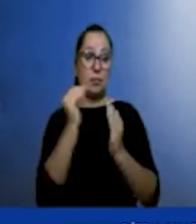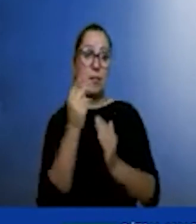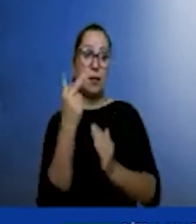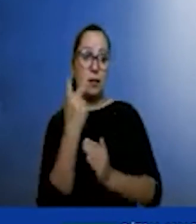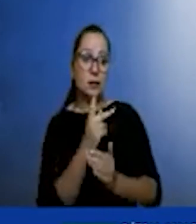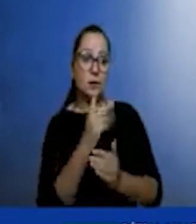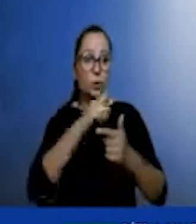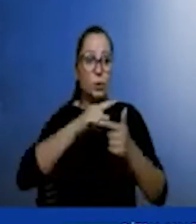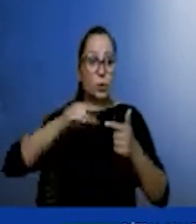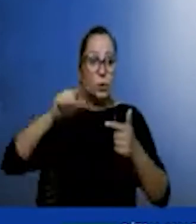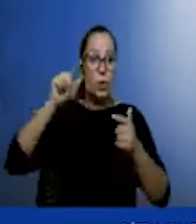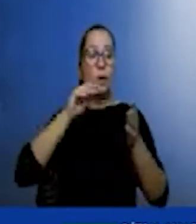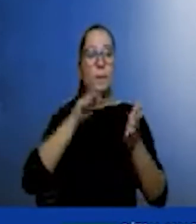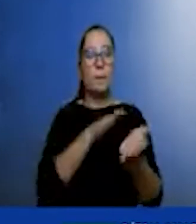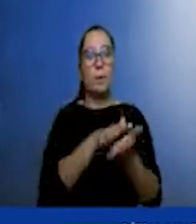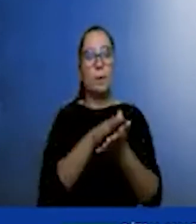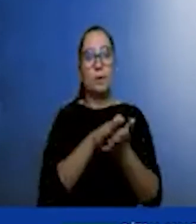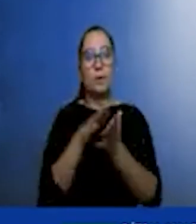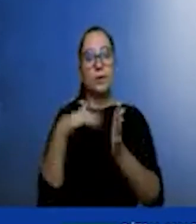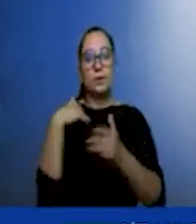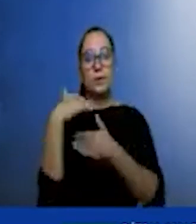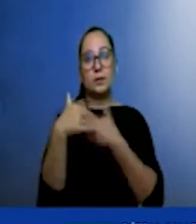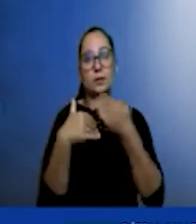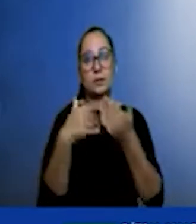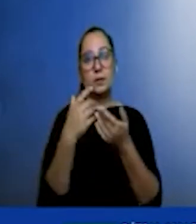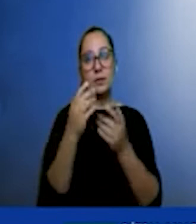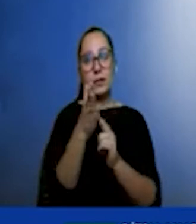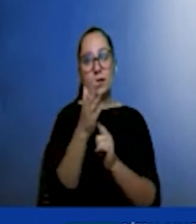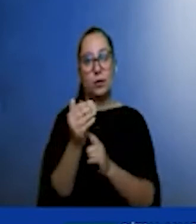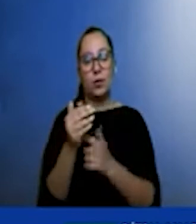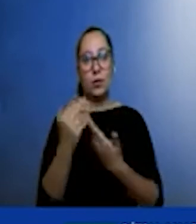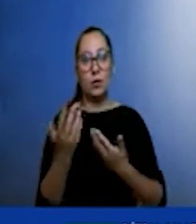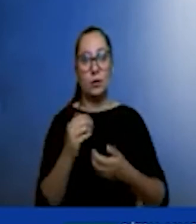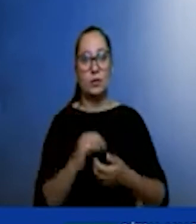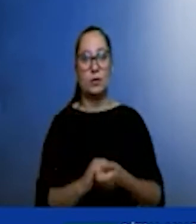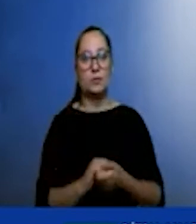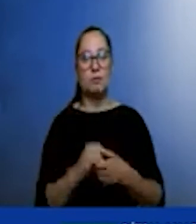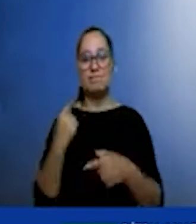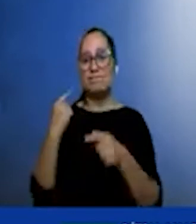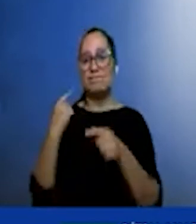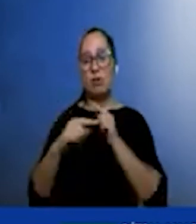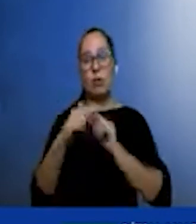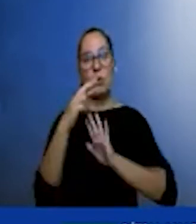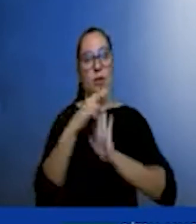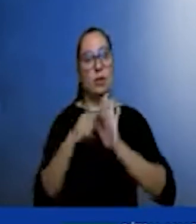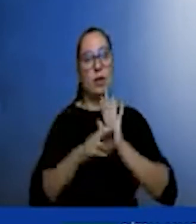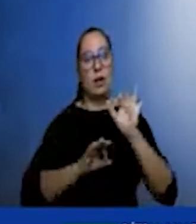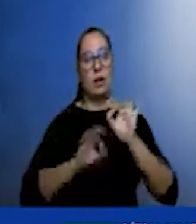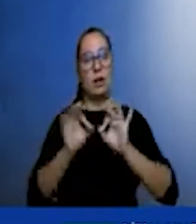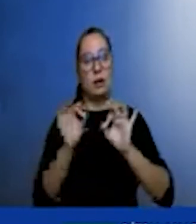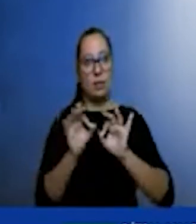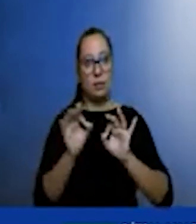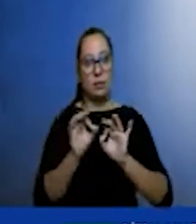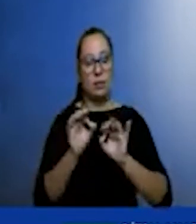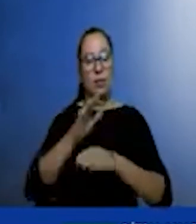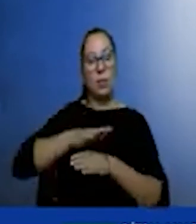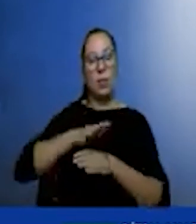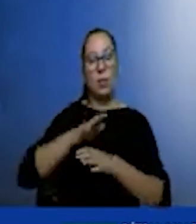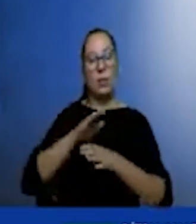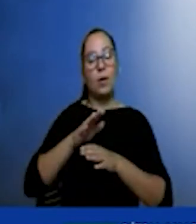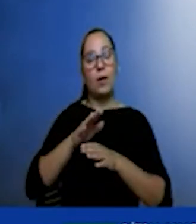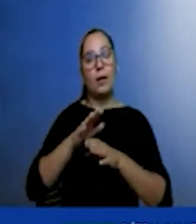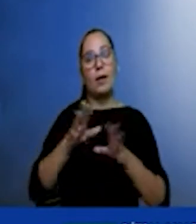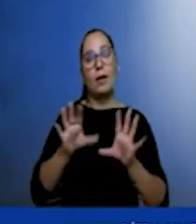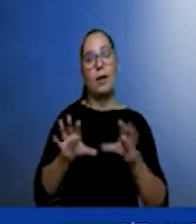dentro da sua curva de desenvolvimento tecnológico. Isso vai contra as regras da Organização Mundial do Comércio. Isso deixa de